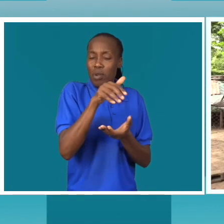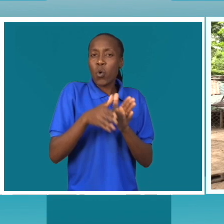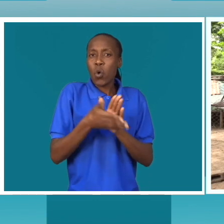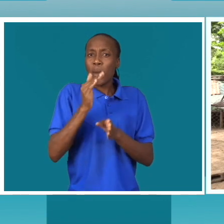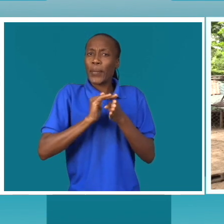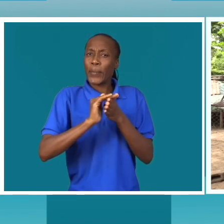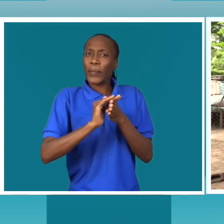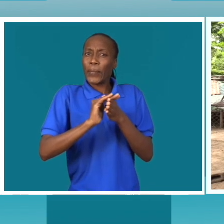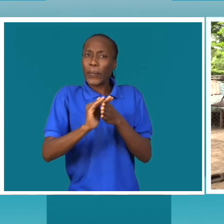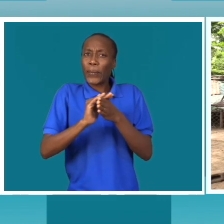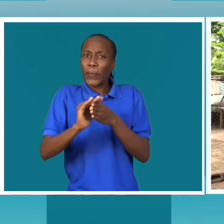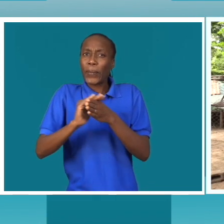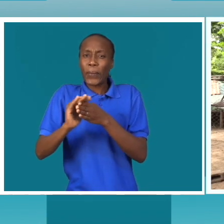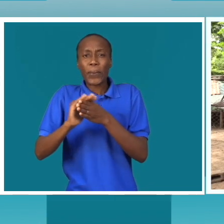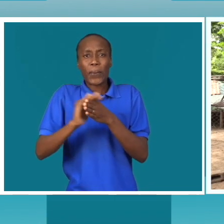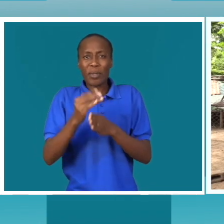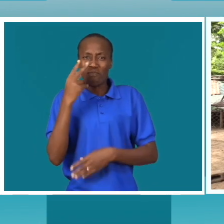Aplicamos a cola e deu certo.